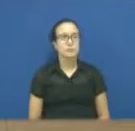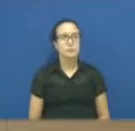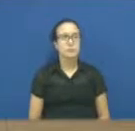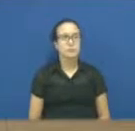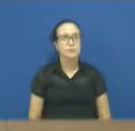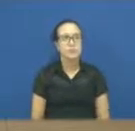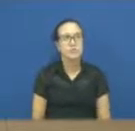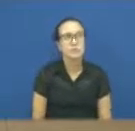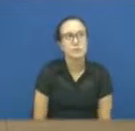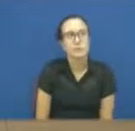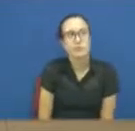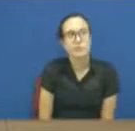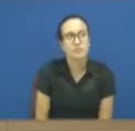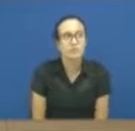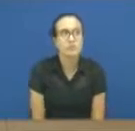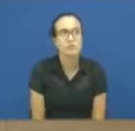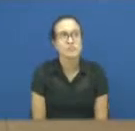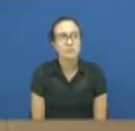vi.